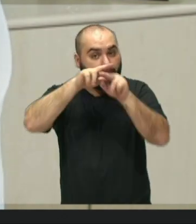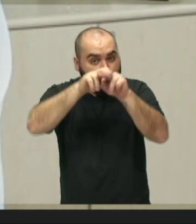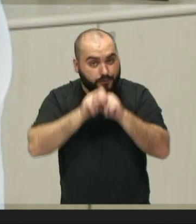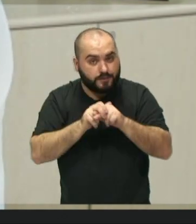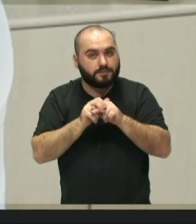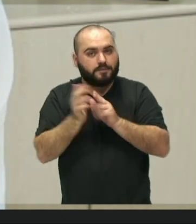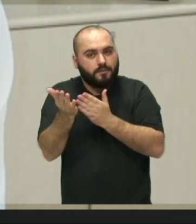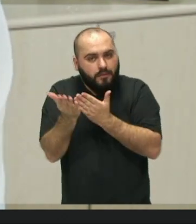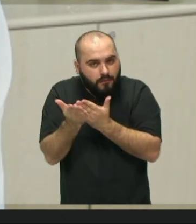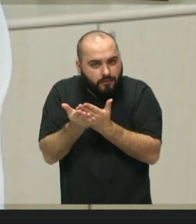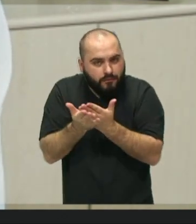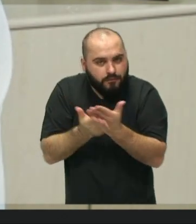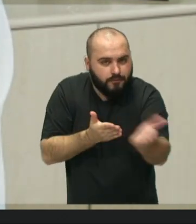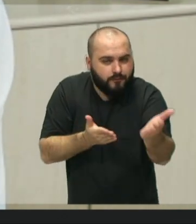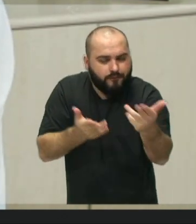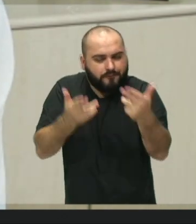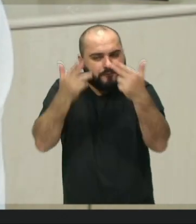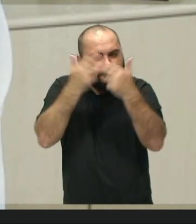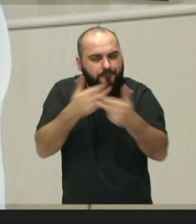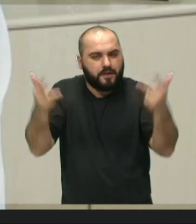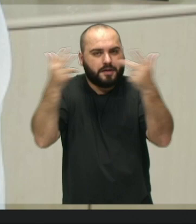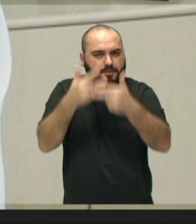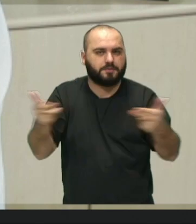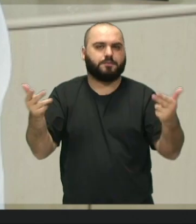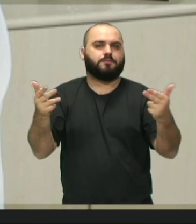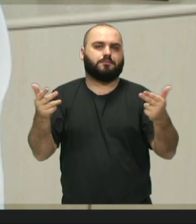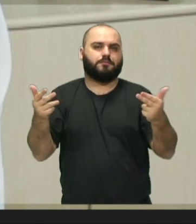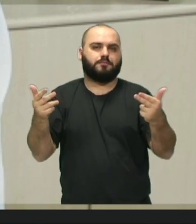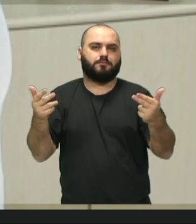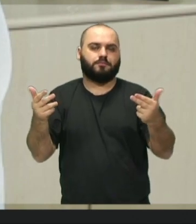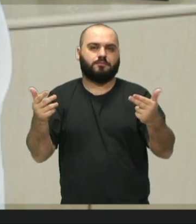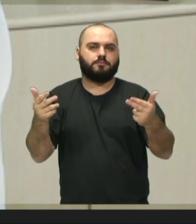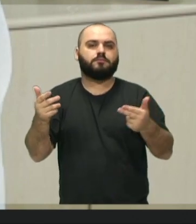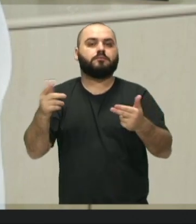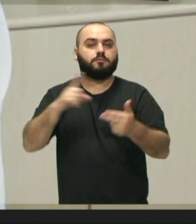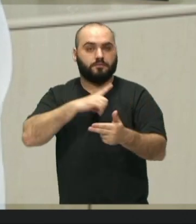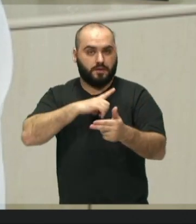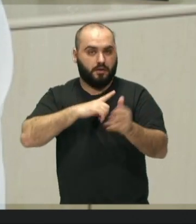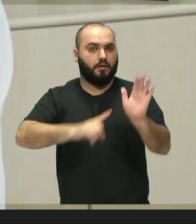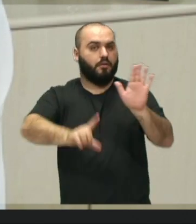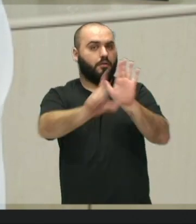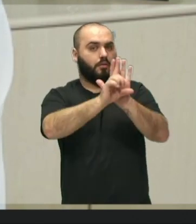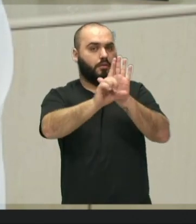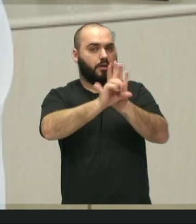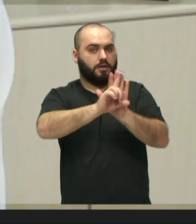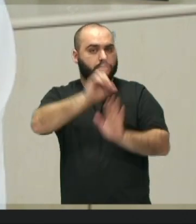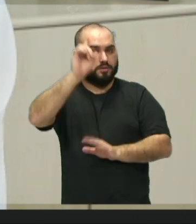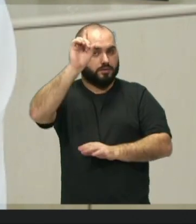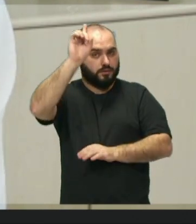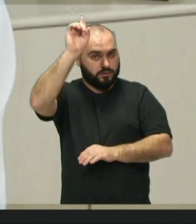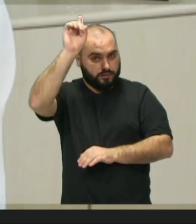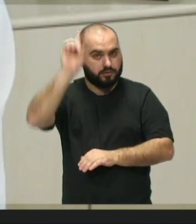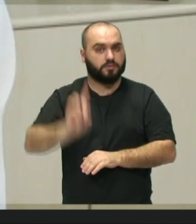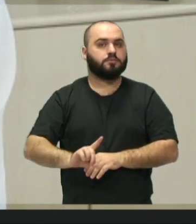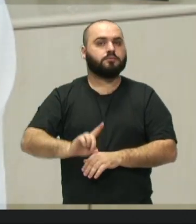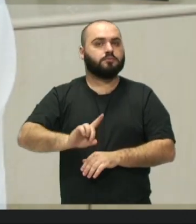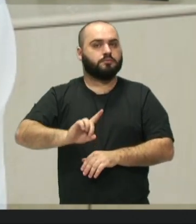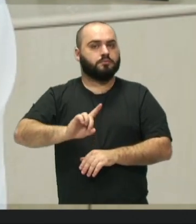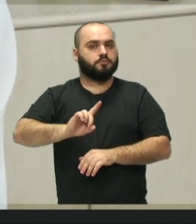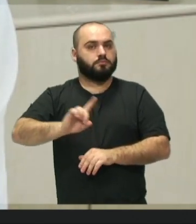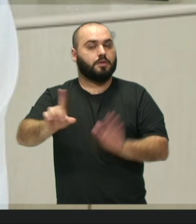se desdobram várias ações, todas norteadas pelo rito legal do direito administrativo, seguindo estritamente o que dispõe a